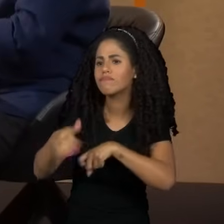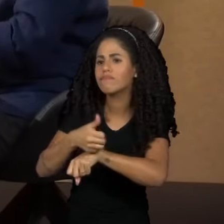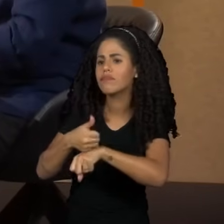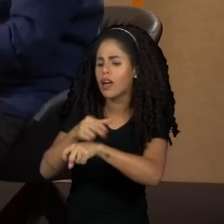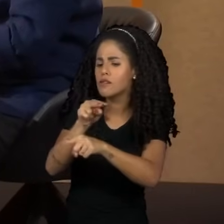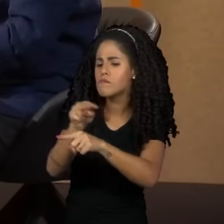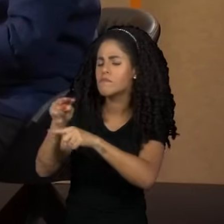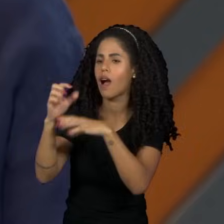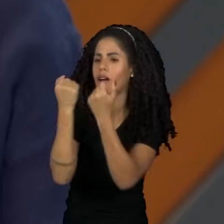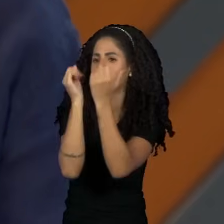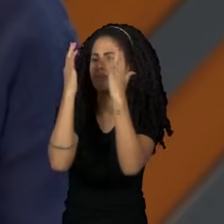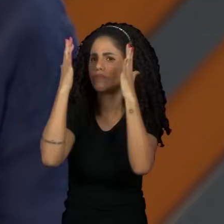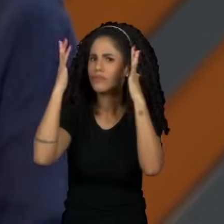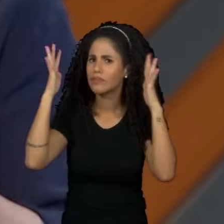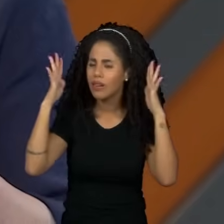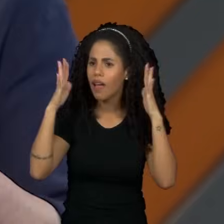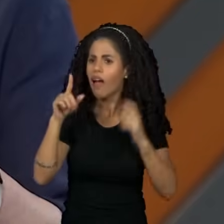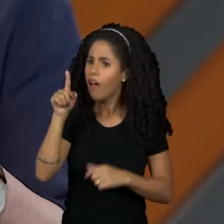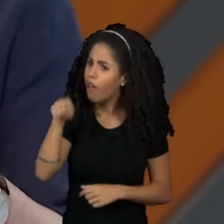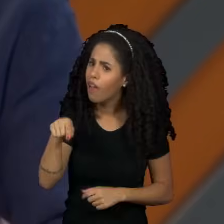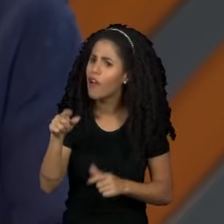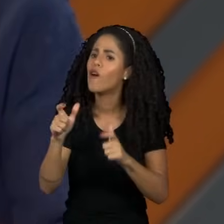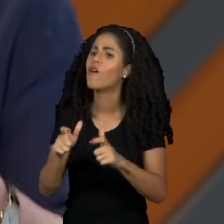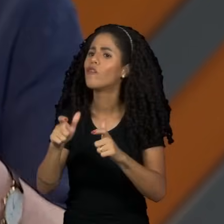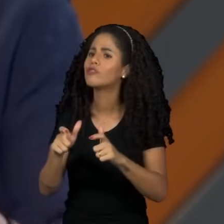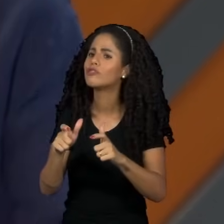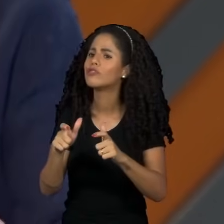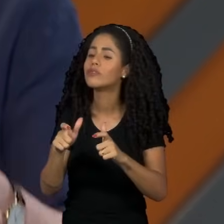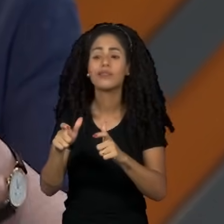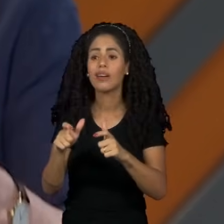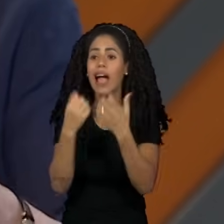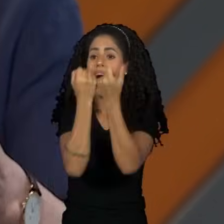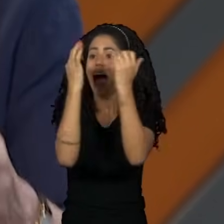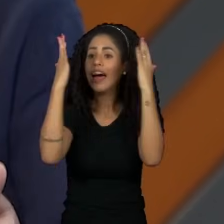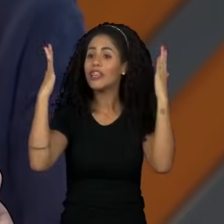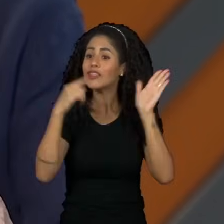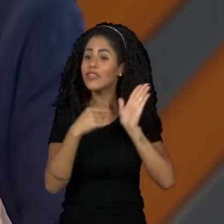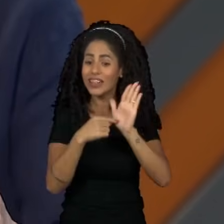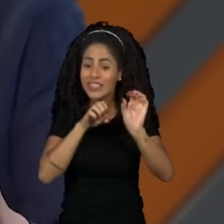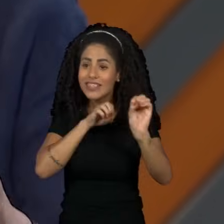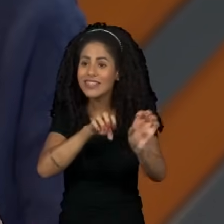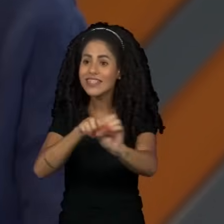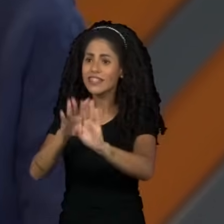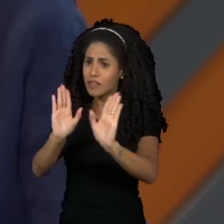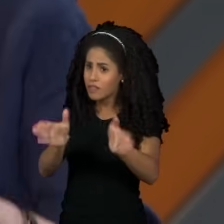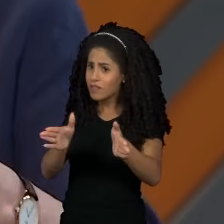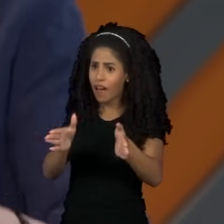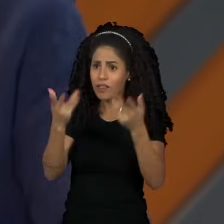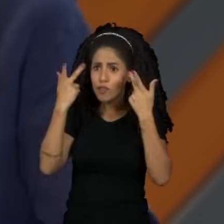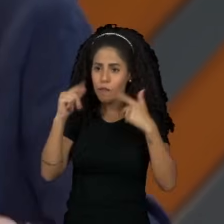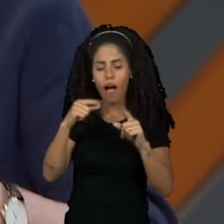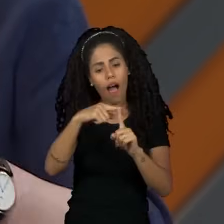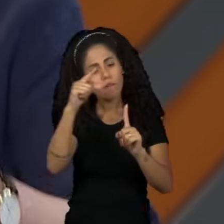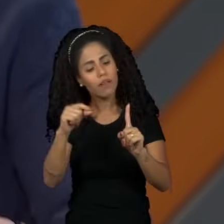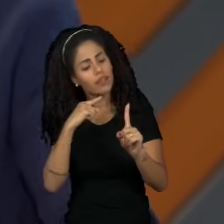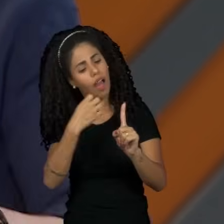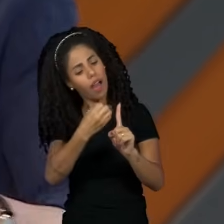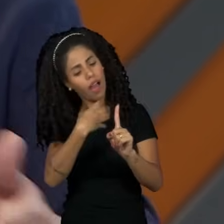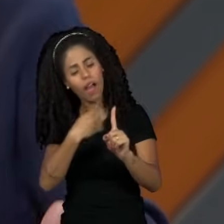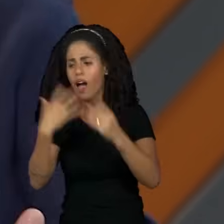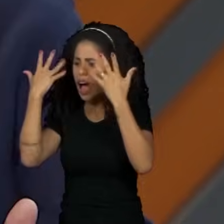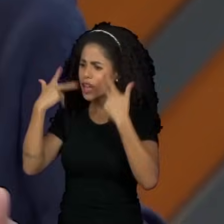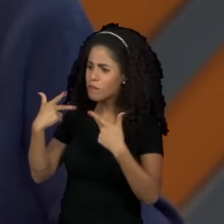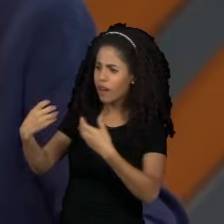preservando a natureza é olhar e aprender com a própria vida. ou seja, com as plantas, com os animais,